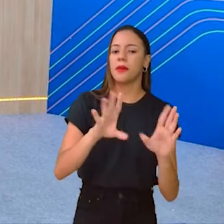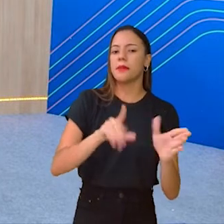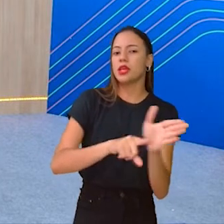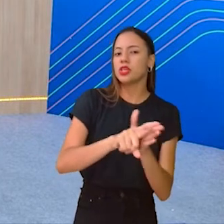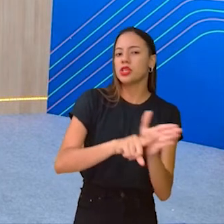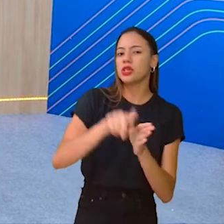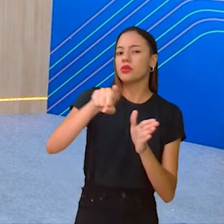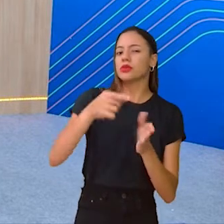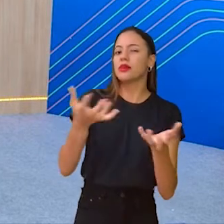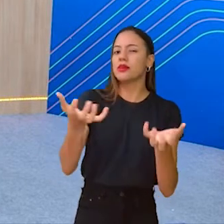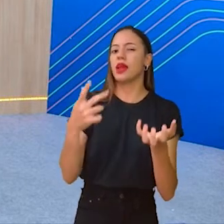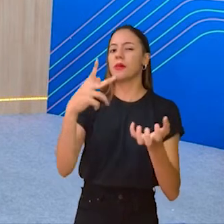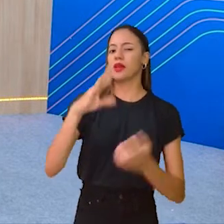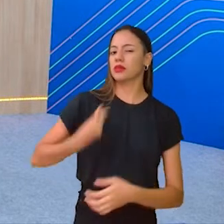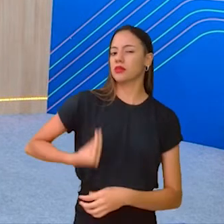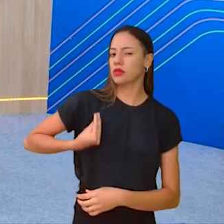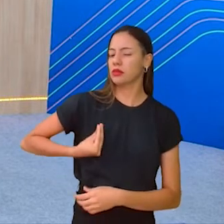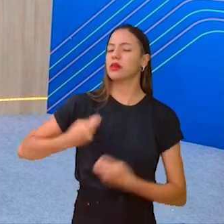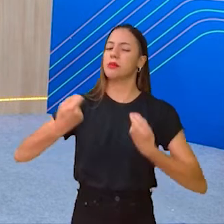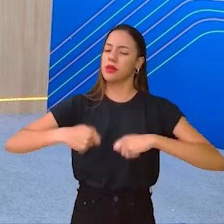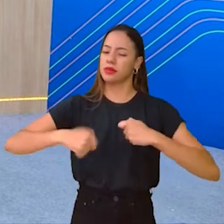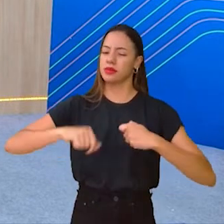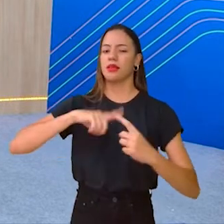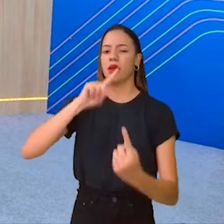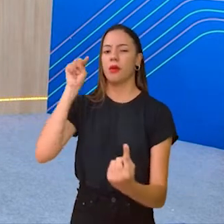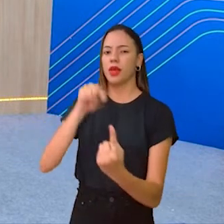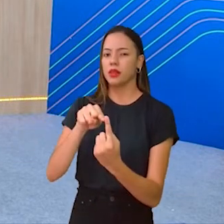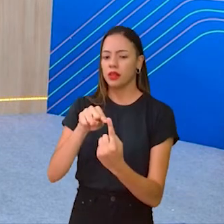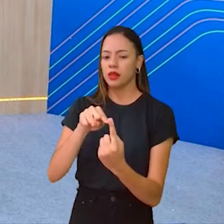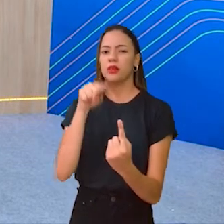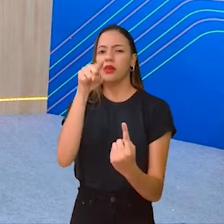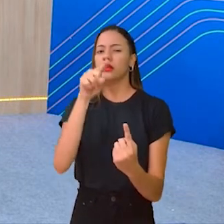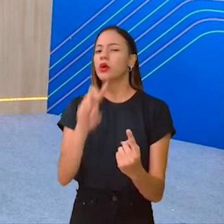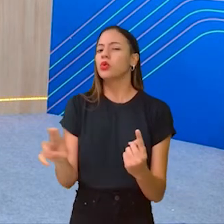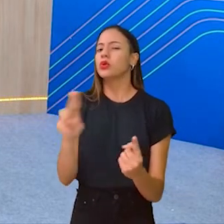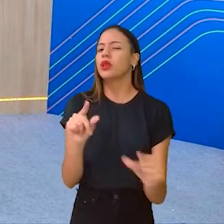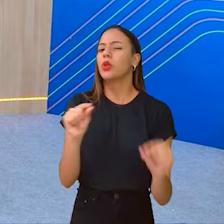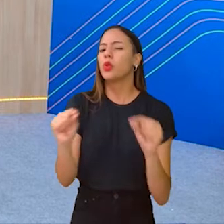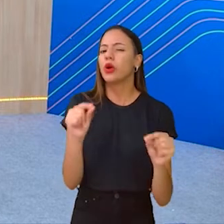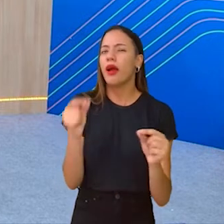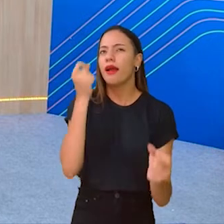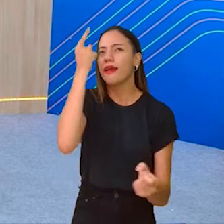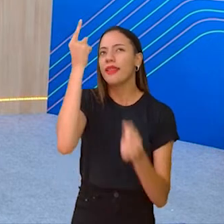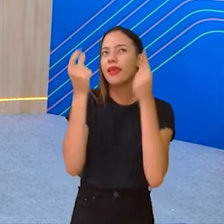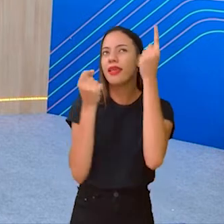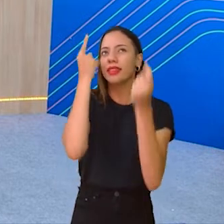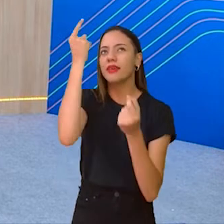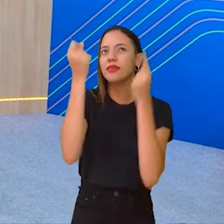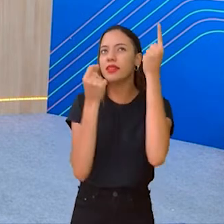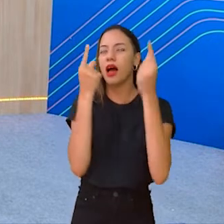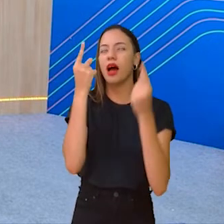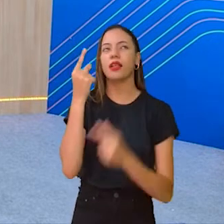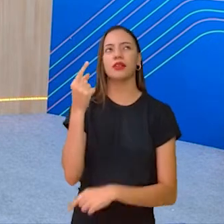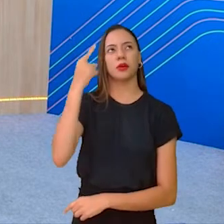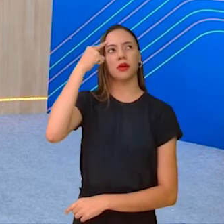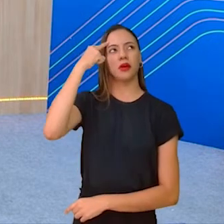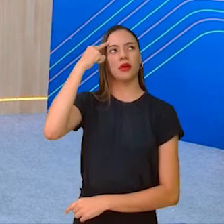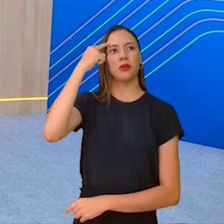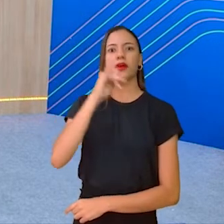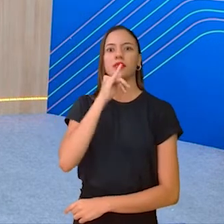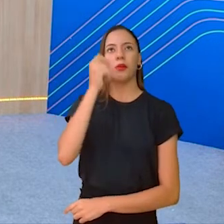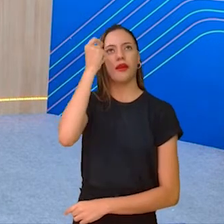vida. Então você ter essas metas, você vai estar usando essa sua criatividade justamente para estar tirando essas ideias do